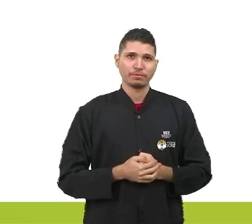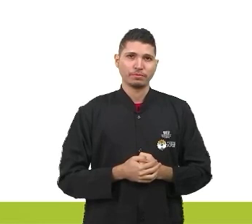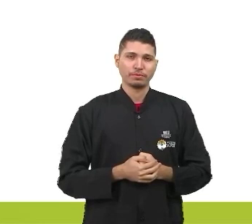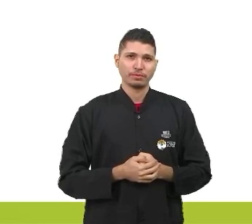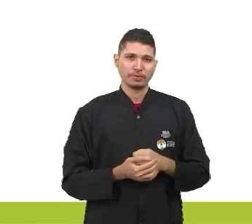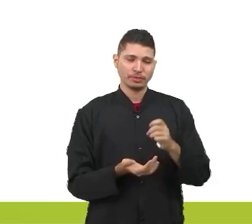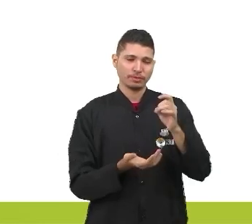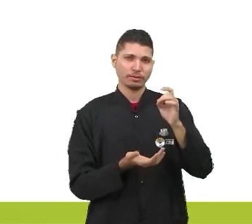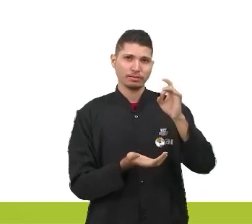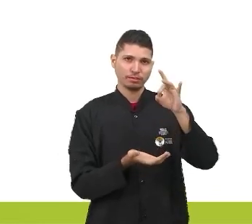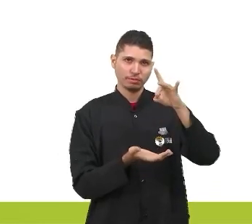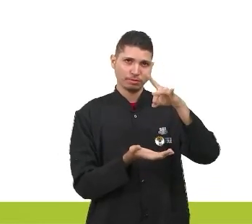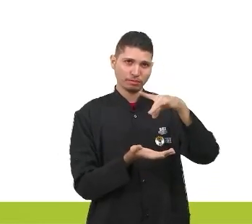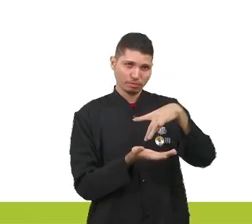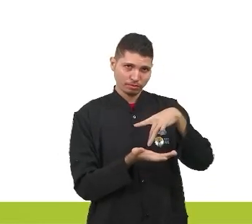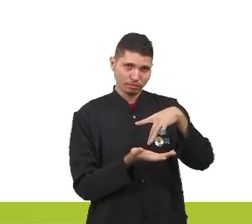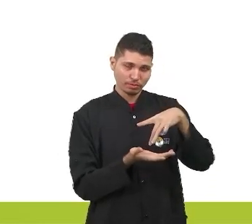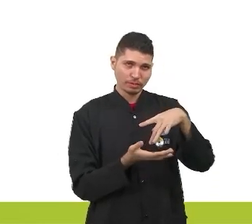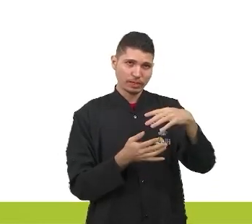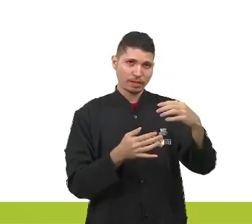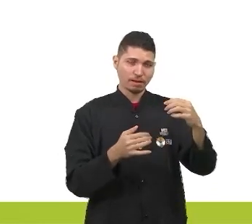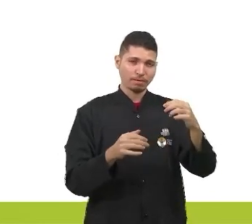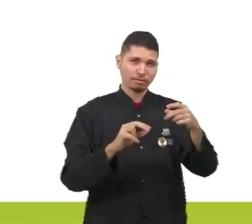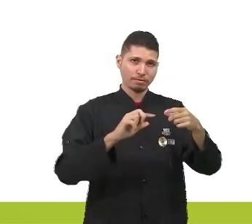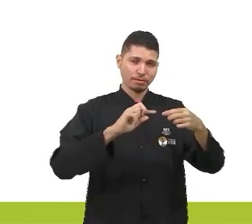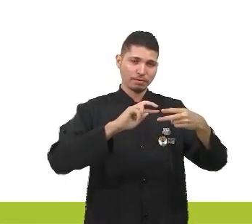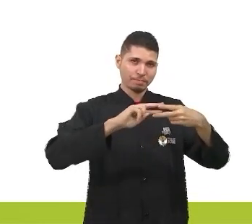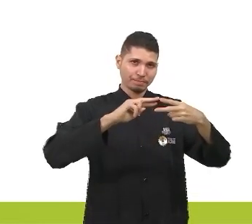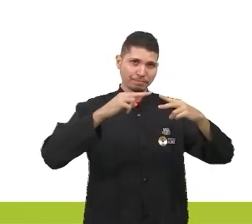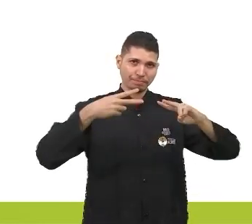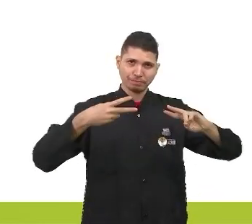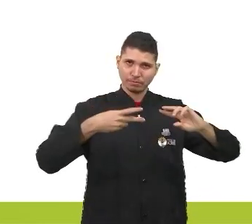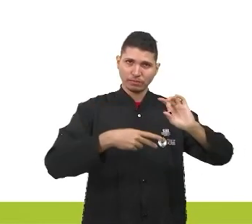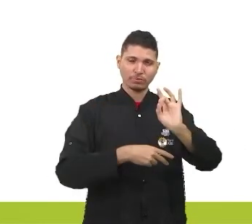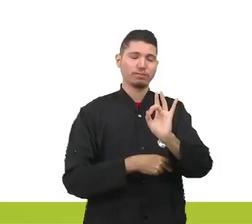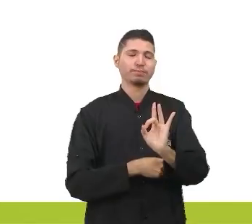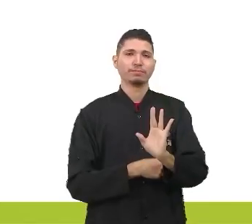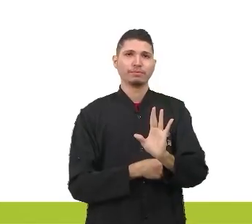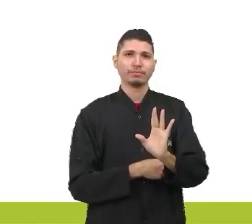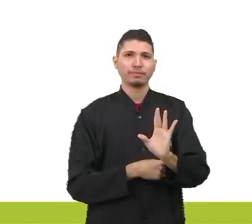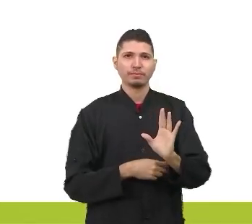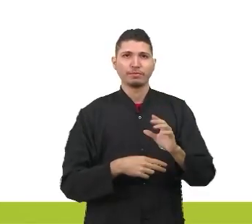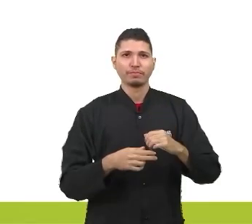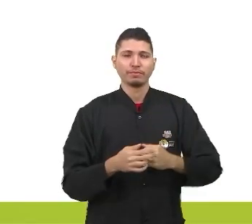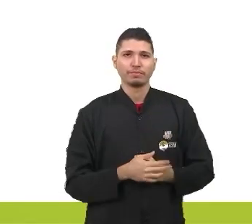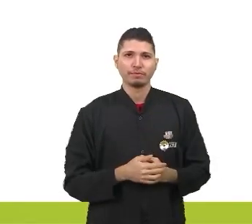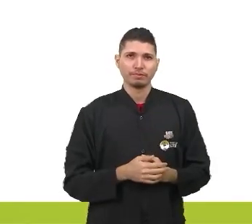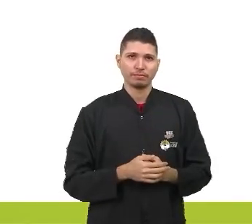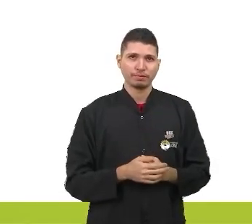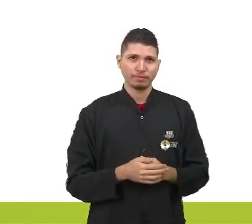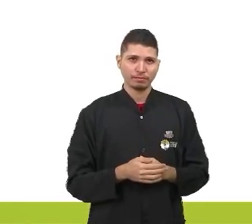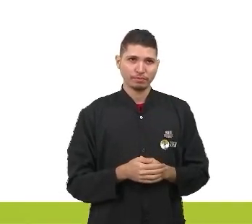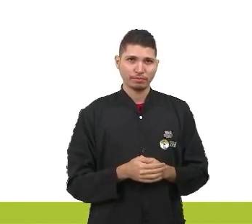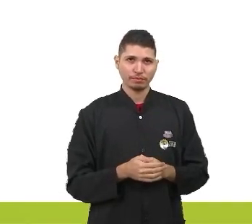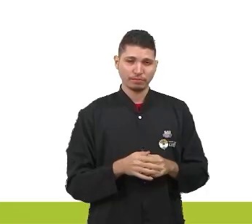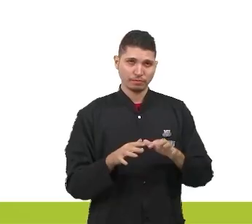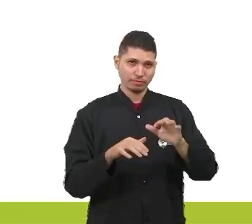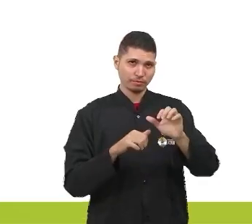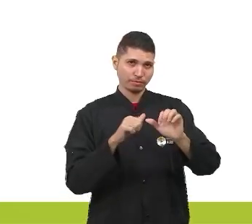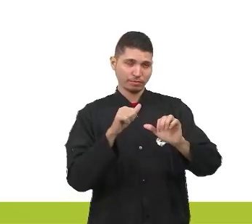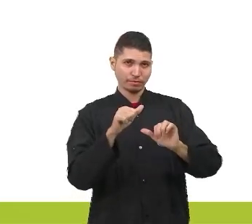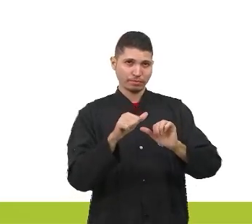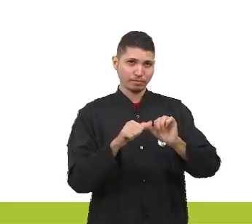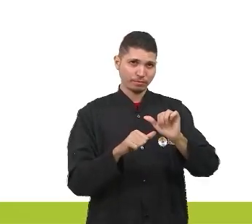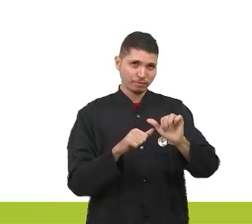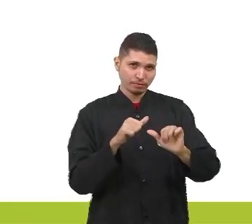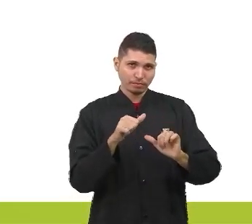a informação genética na íntegra, tá? Ele então vai se deslocar, repara que tem uma seta aqui bem grande, ele